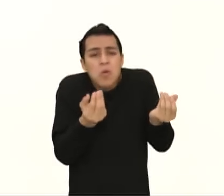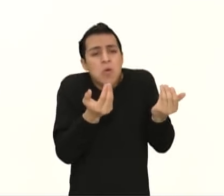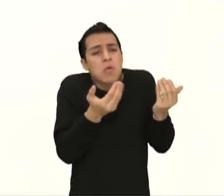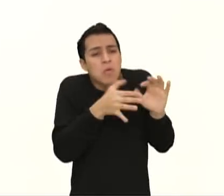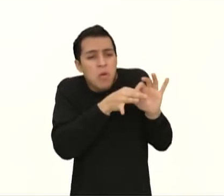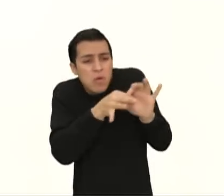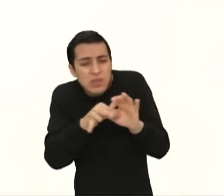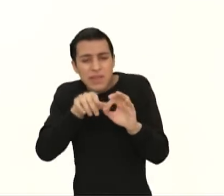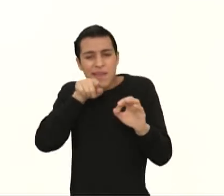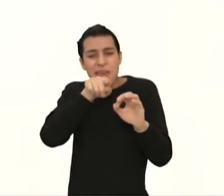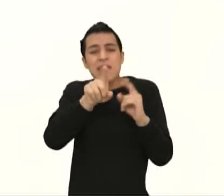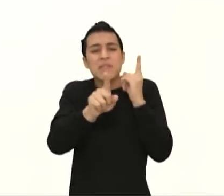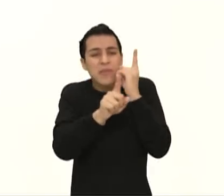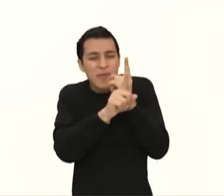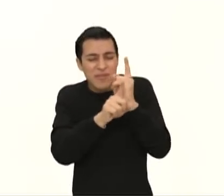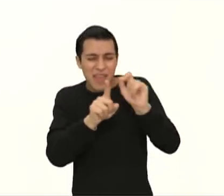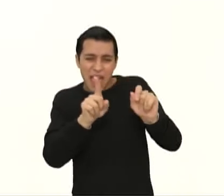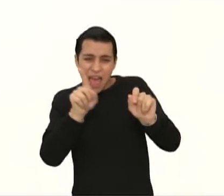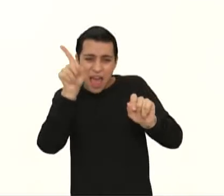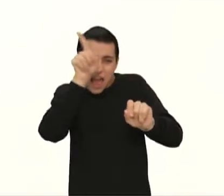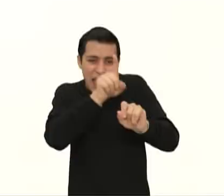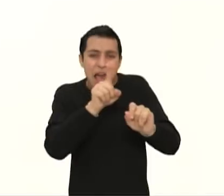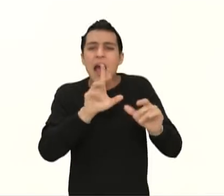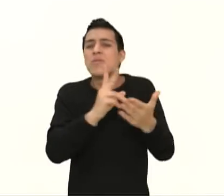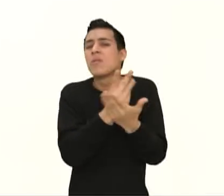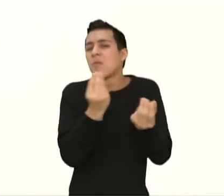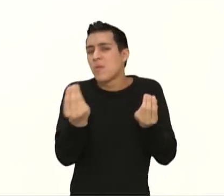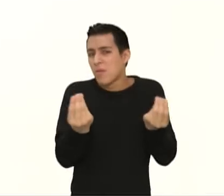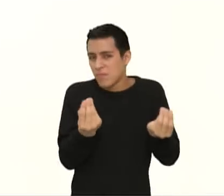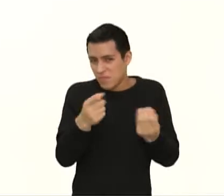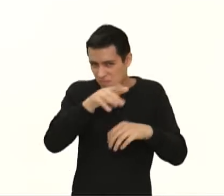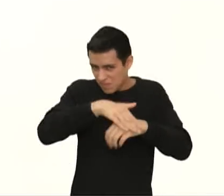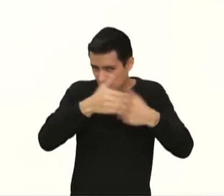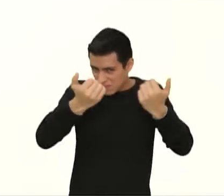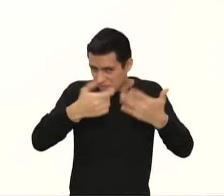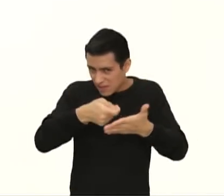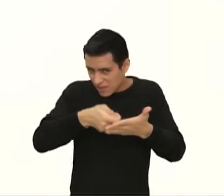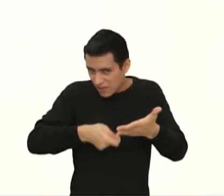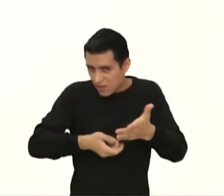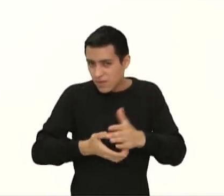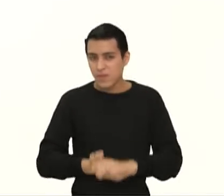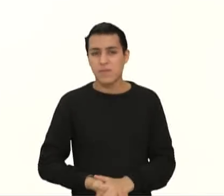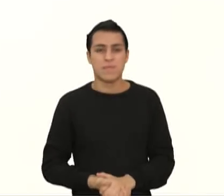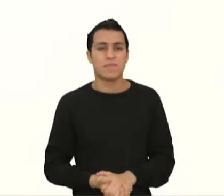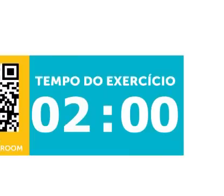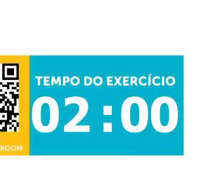encontro deve acontecer. Justifique. Pode começar sua resposta.